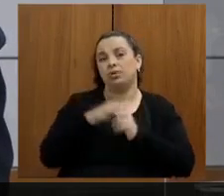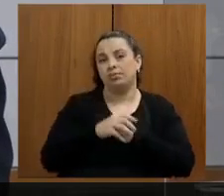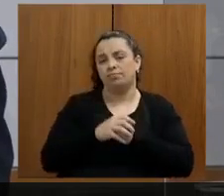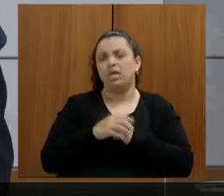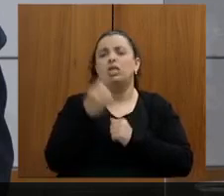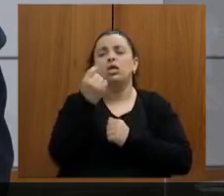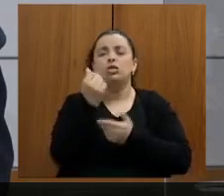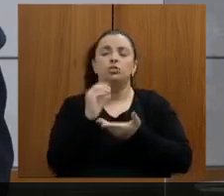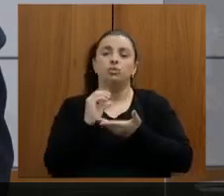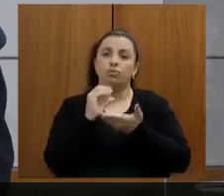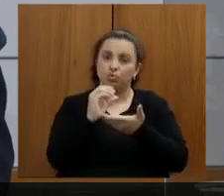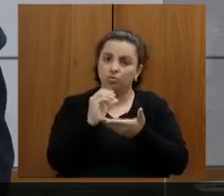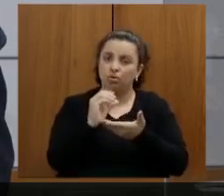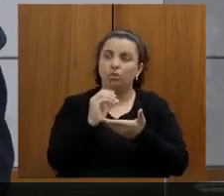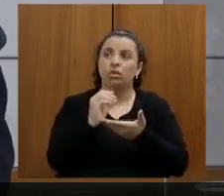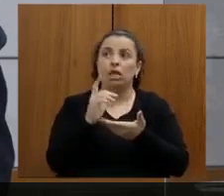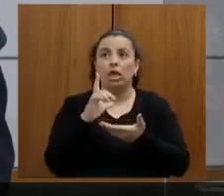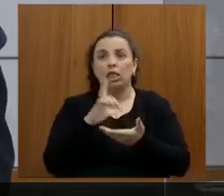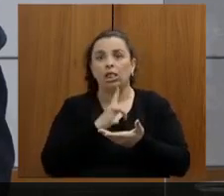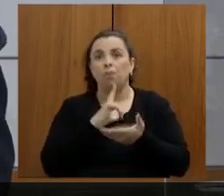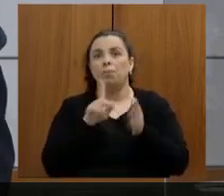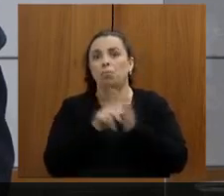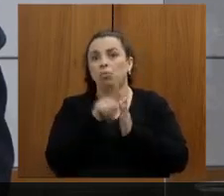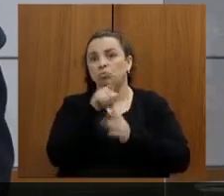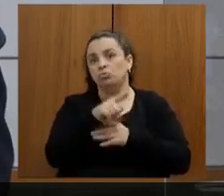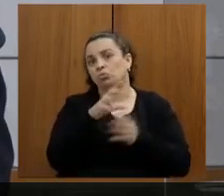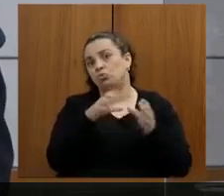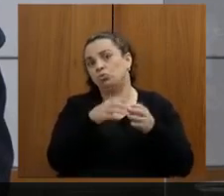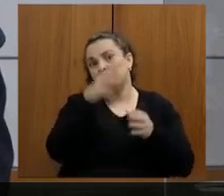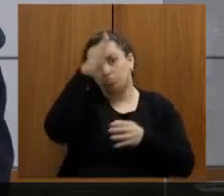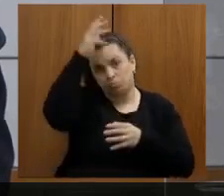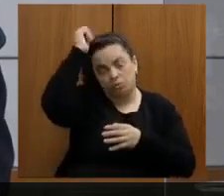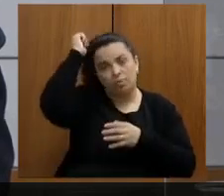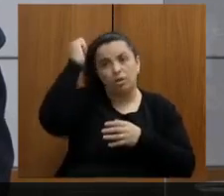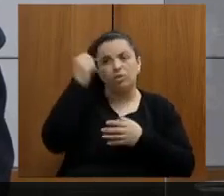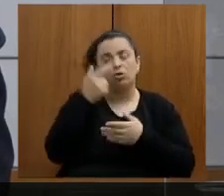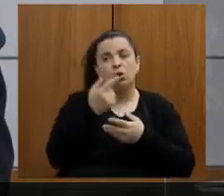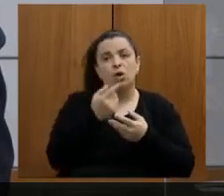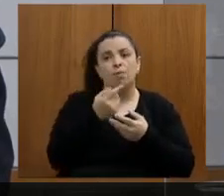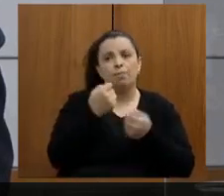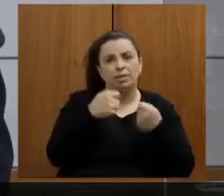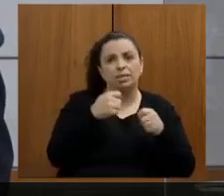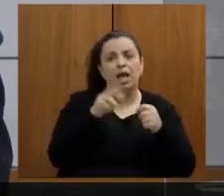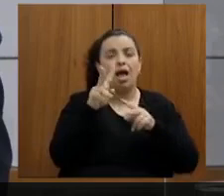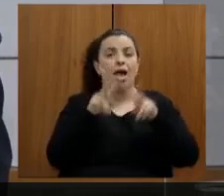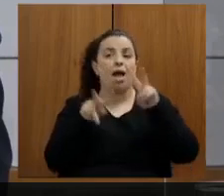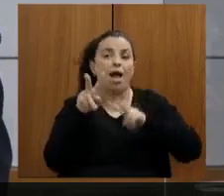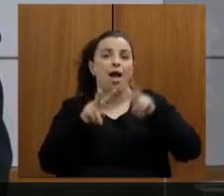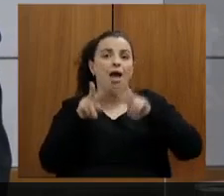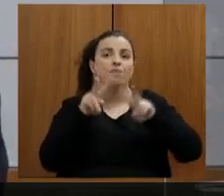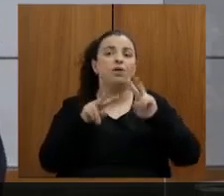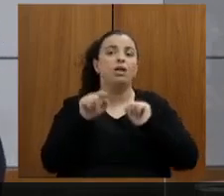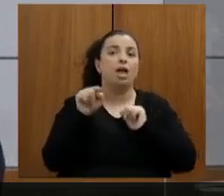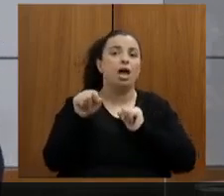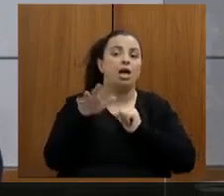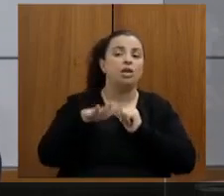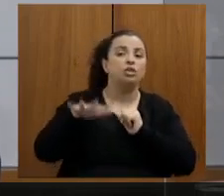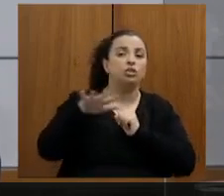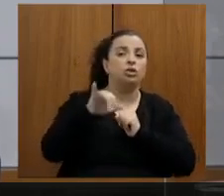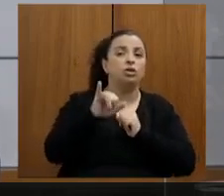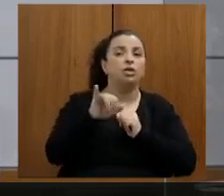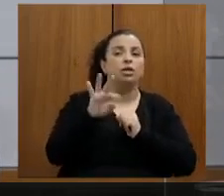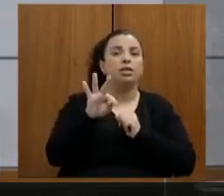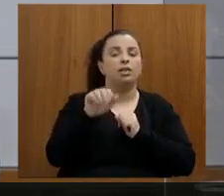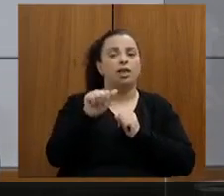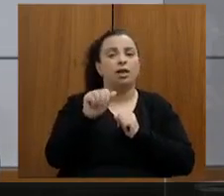que toca aos bombeiros Av é a questão de da região de Itabirito